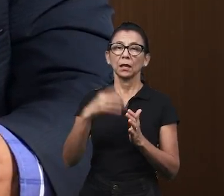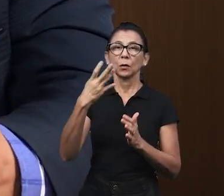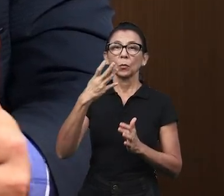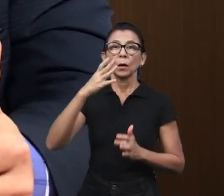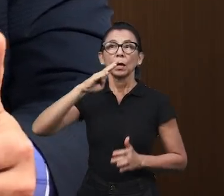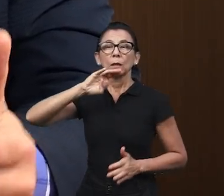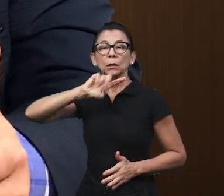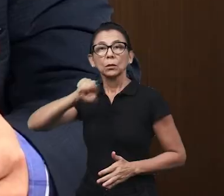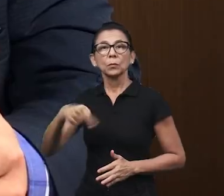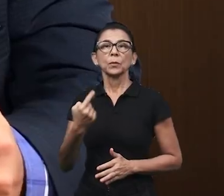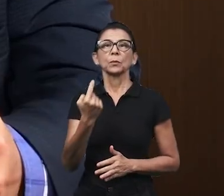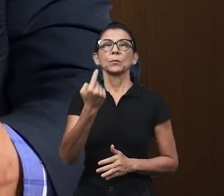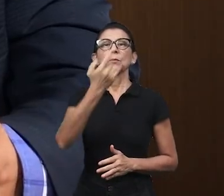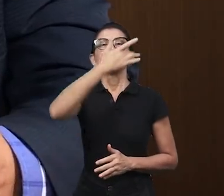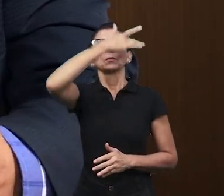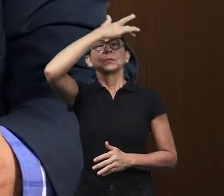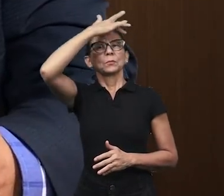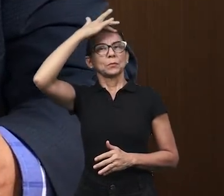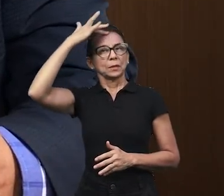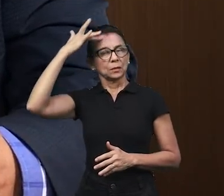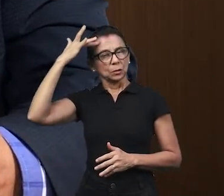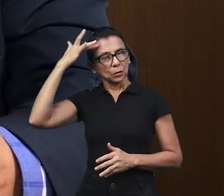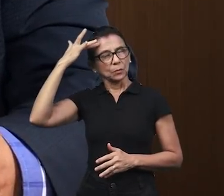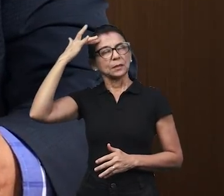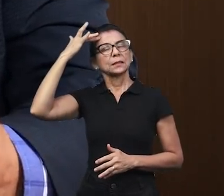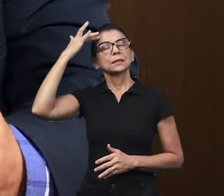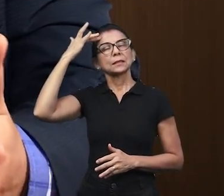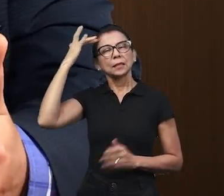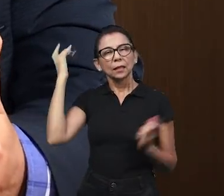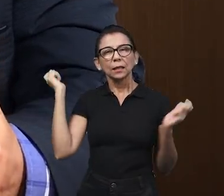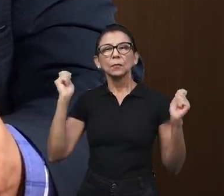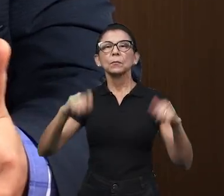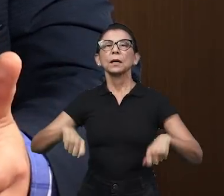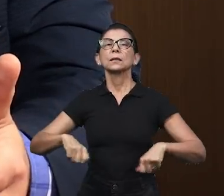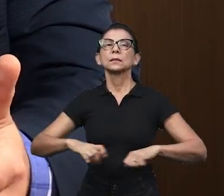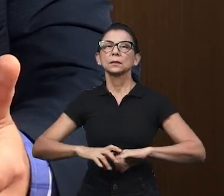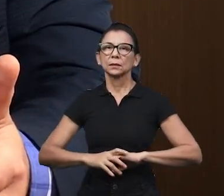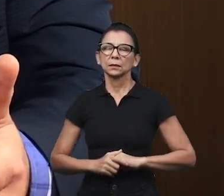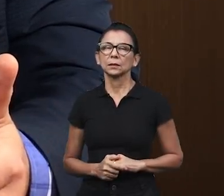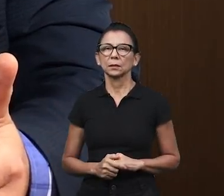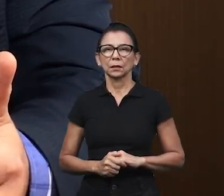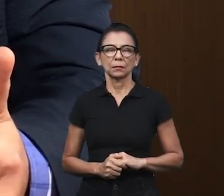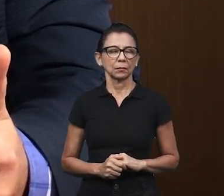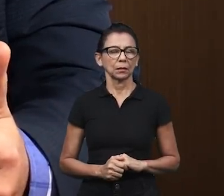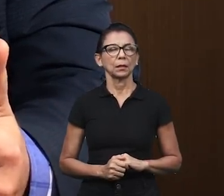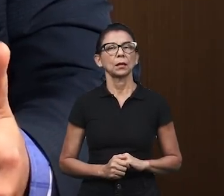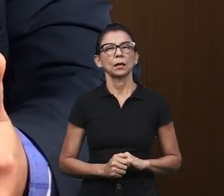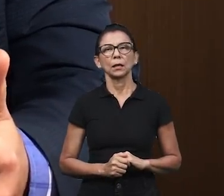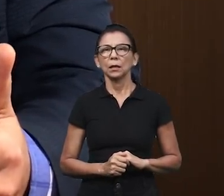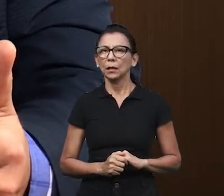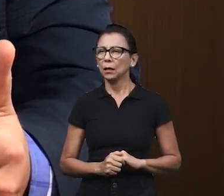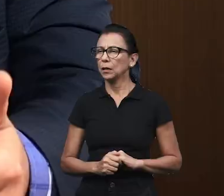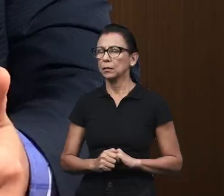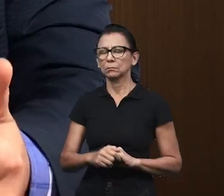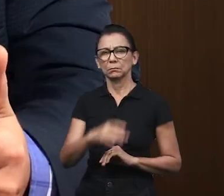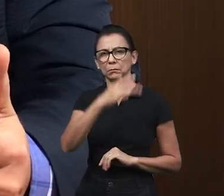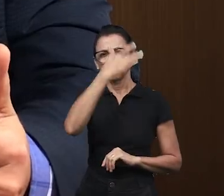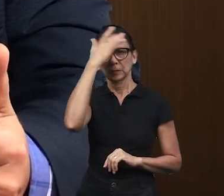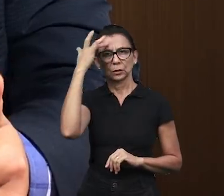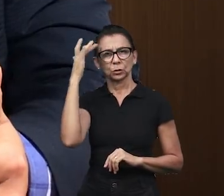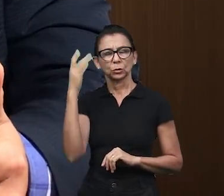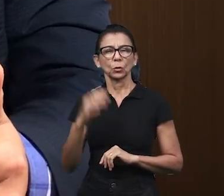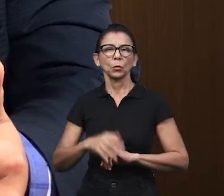condição, ele está capacitado a receber essa quantidade de pessoas, e não é só receber visitantes, né? É receber,